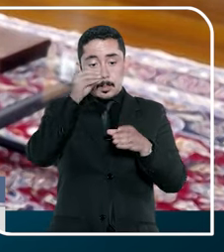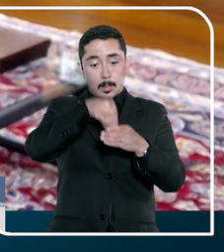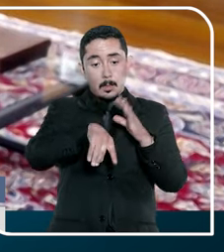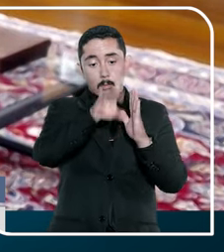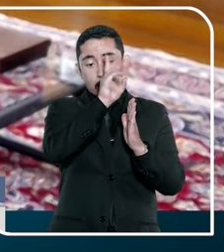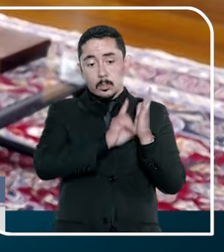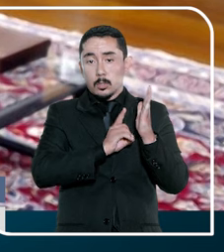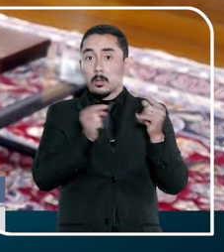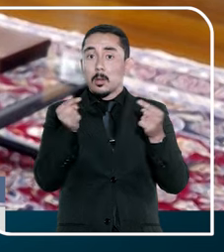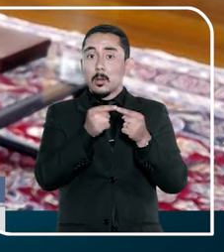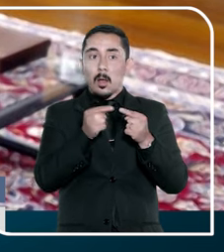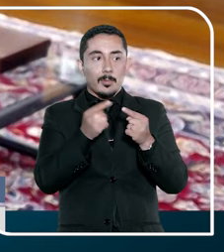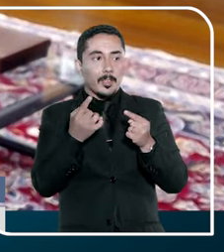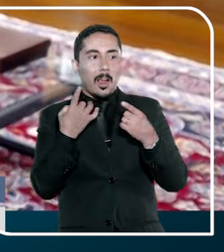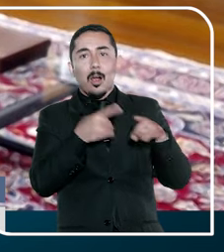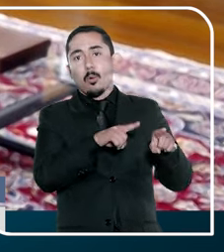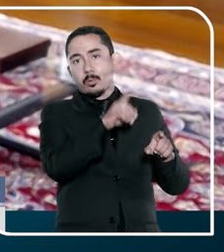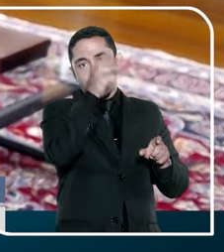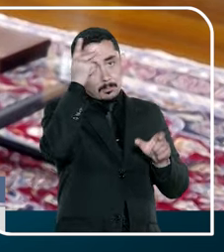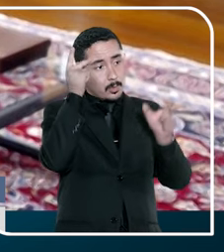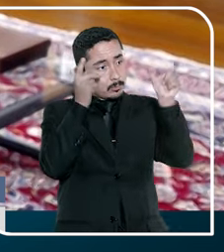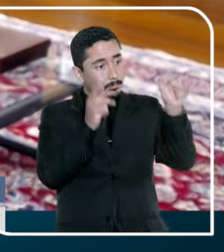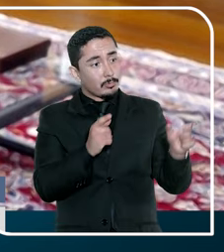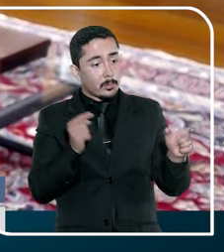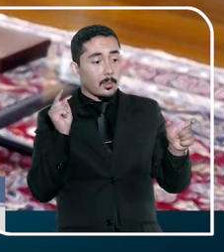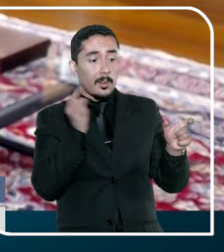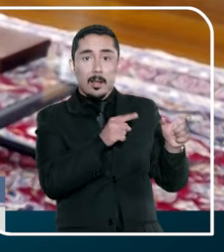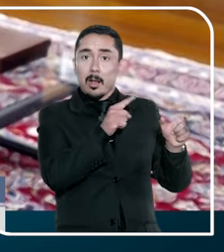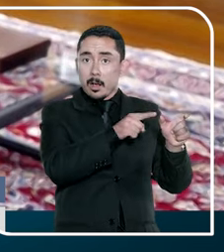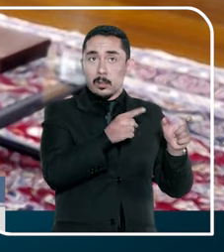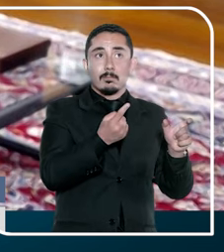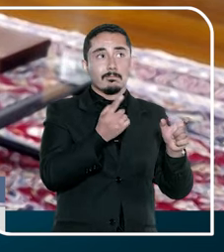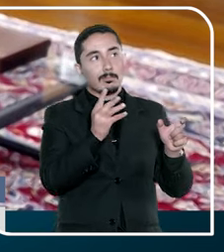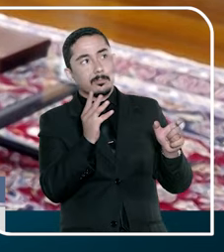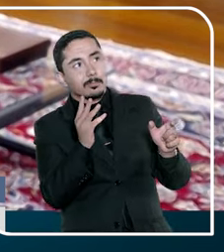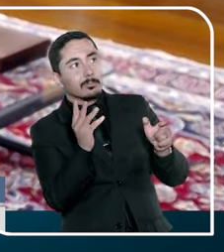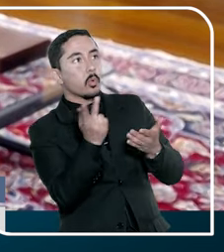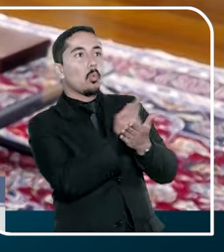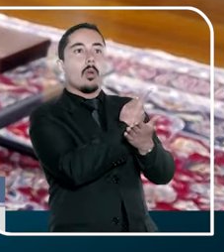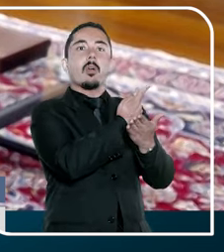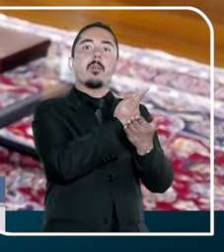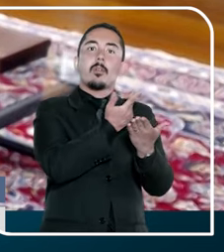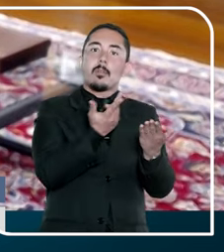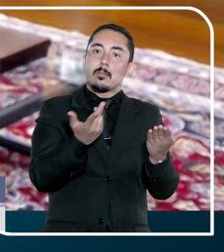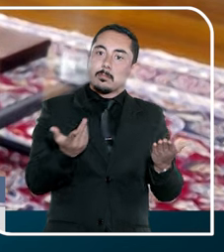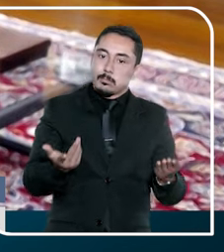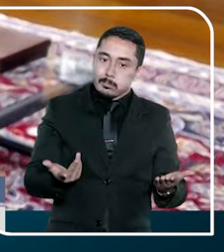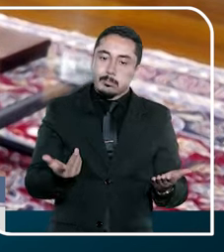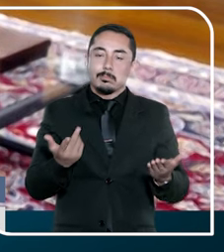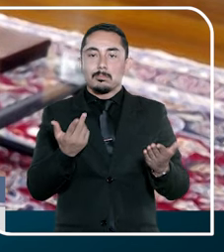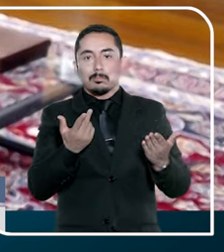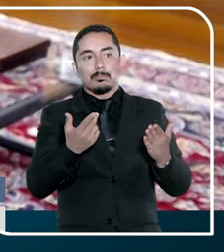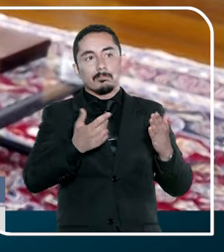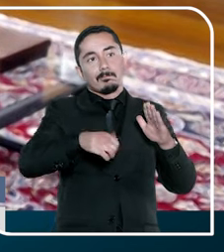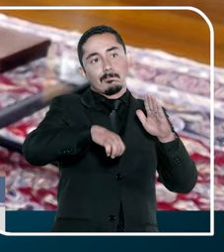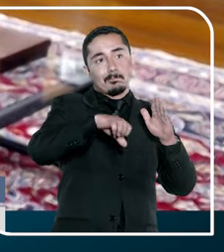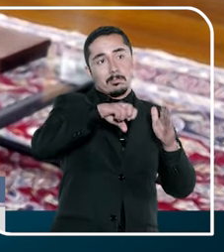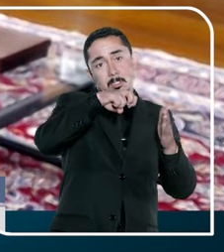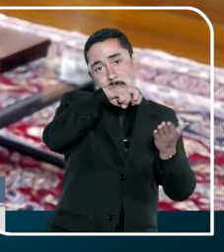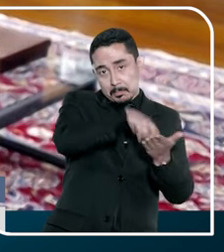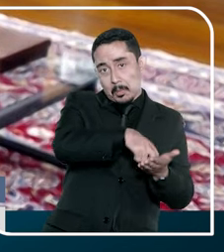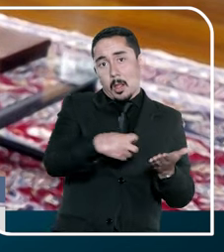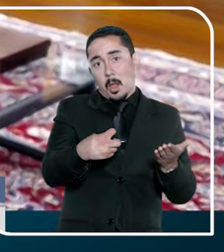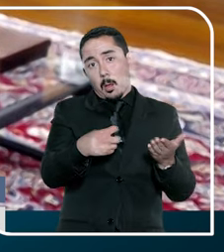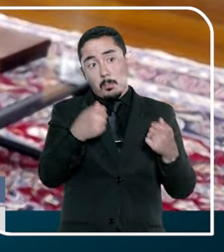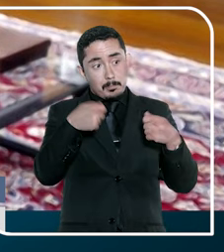favor de uma pessoa que no caso cometeu uma infração penal e em princípio será punida por esta infração n